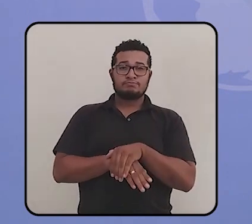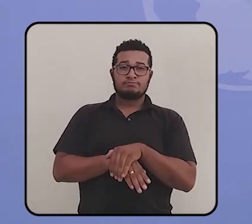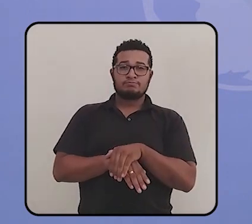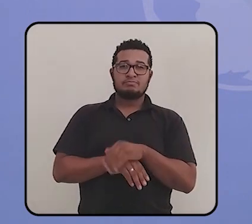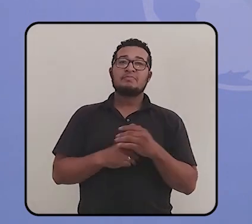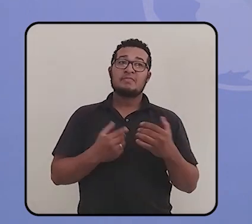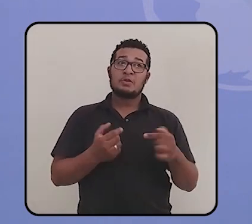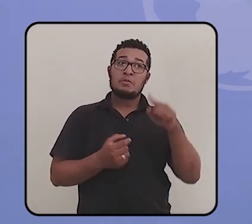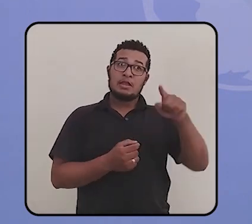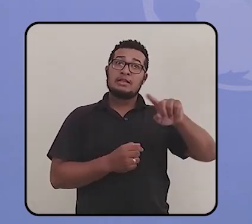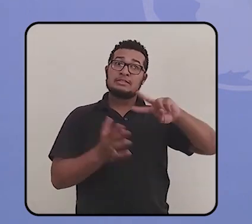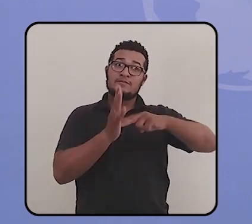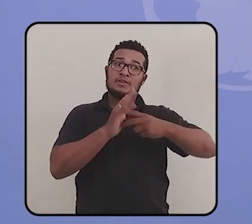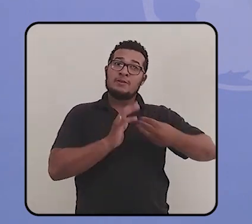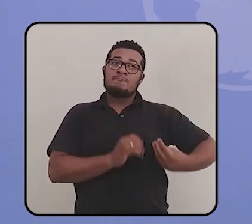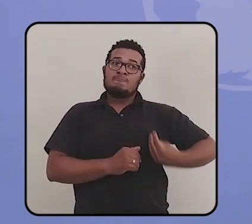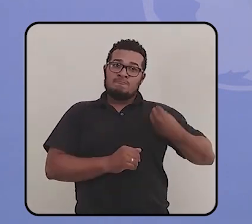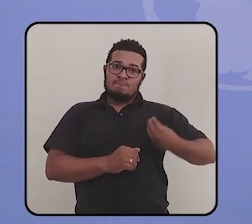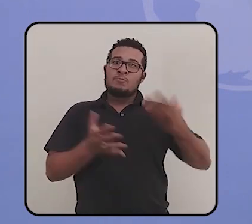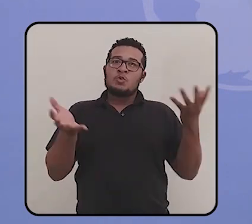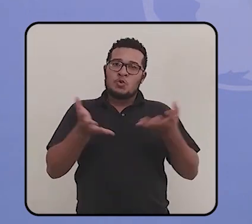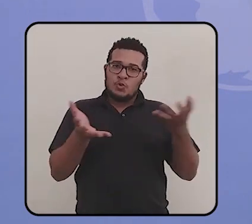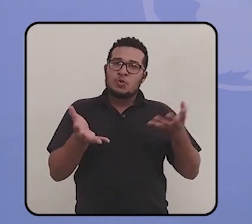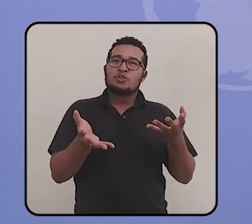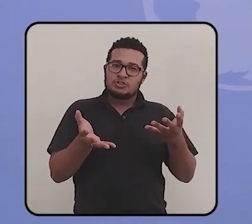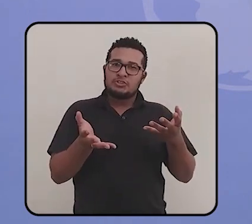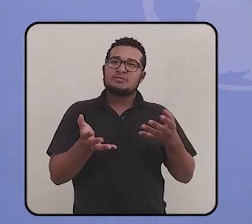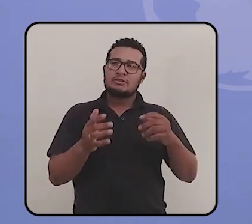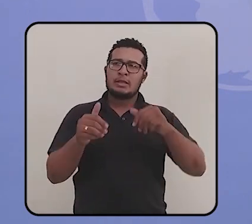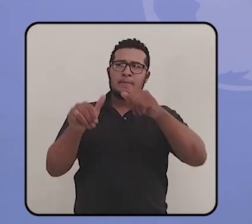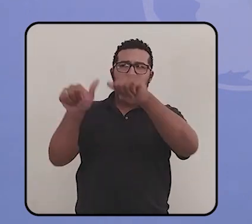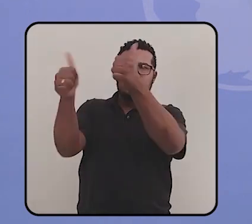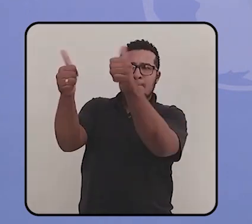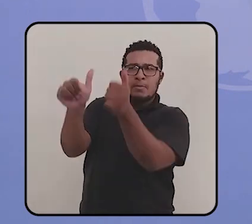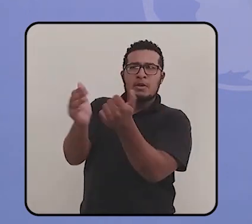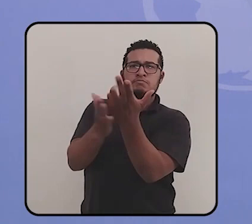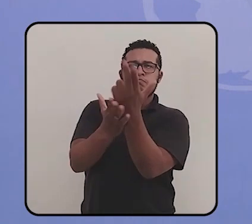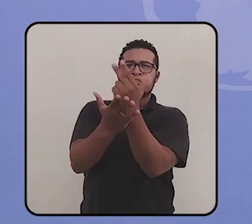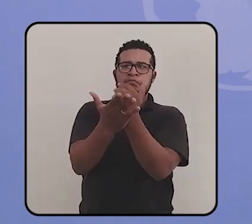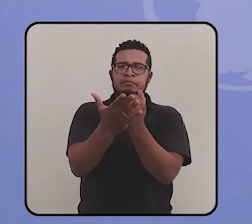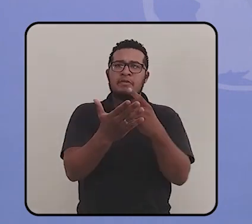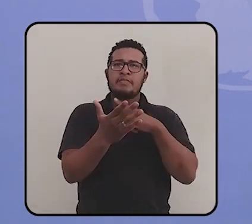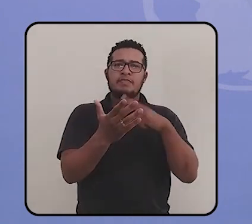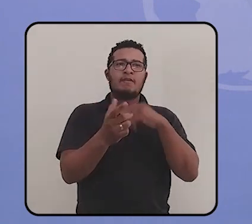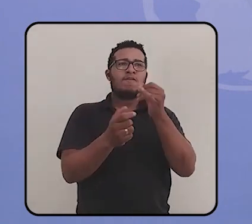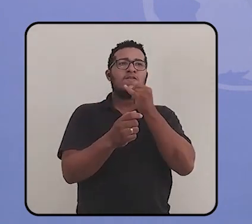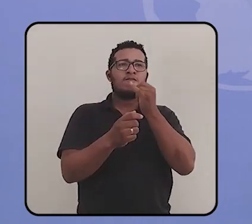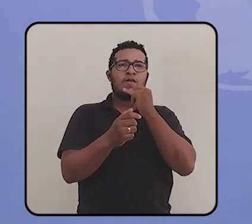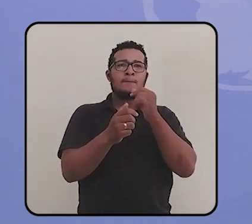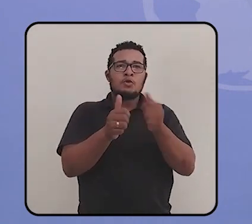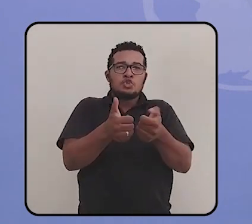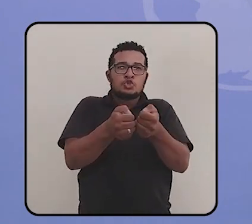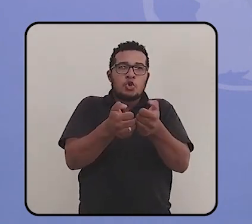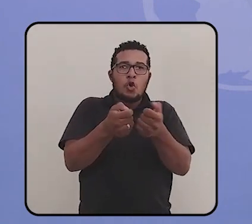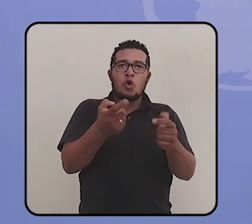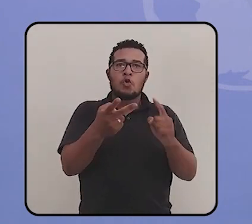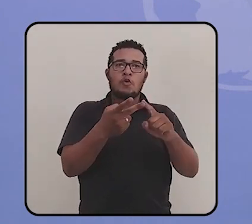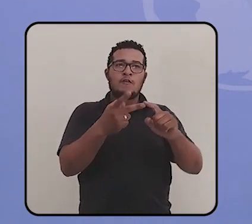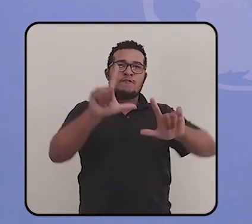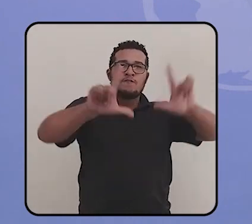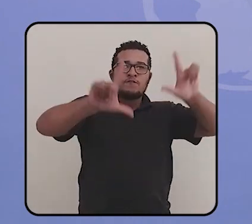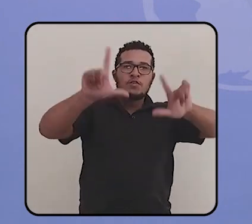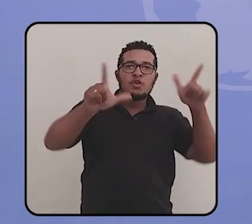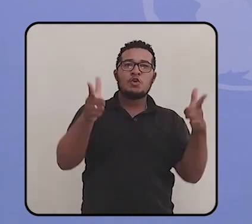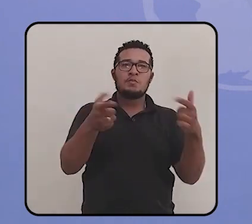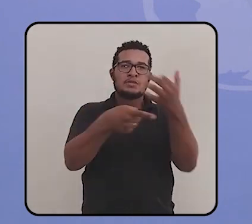as obras de arte ela está presente em jogos está presente em desenhos animados em filmes e séries em vários lugares